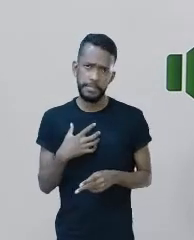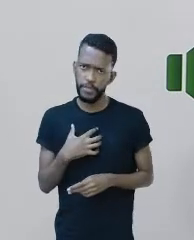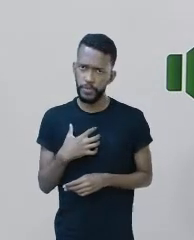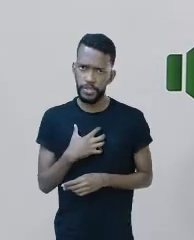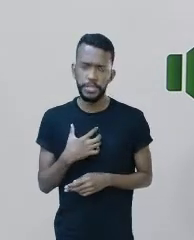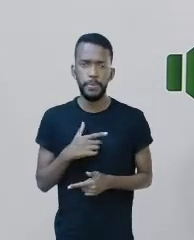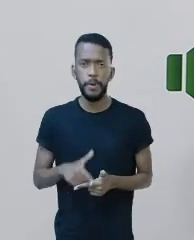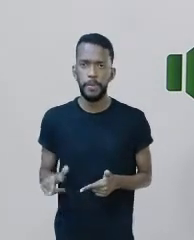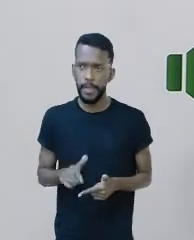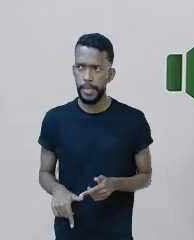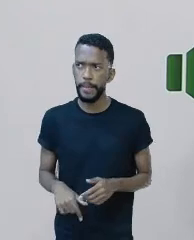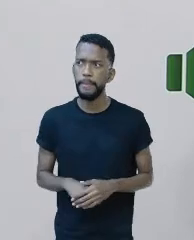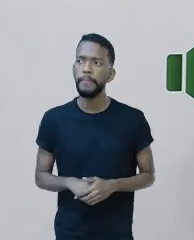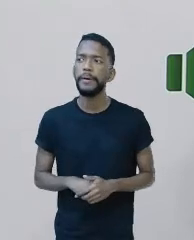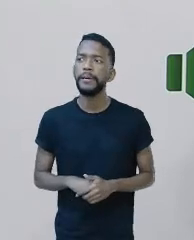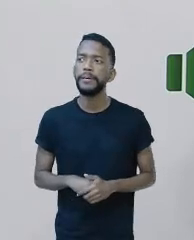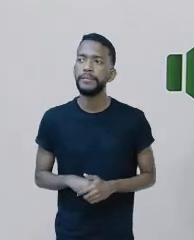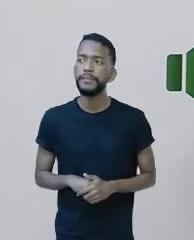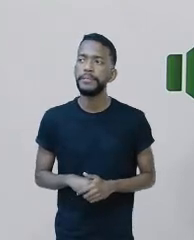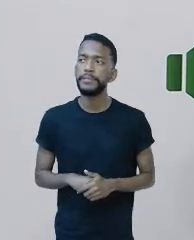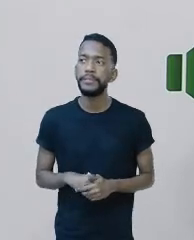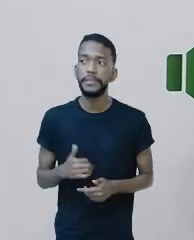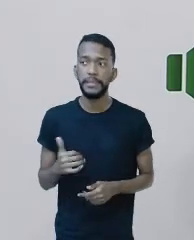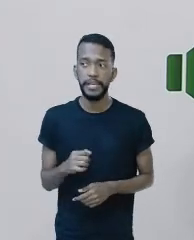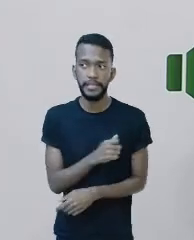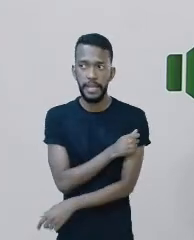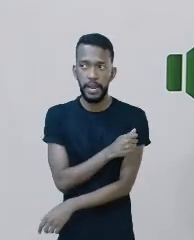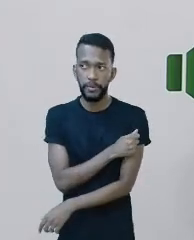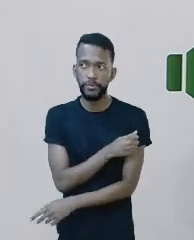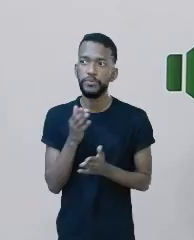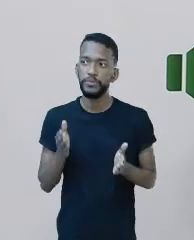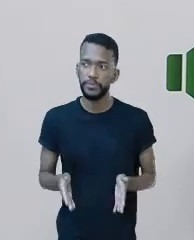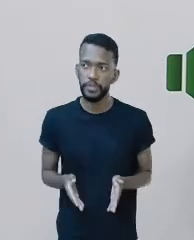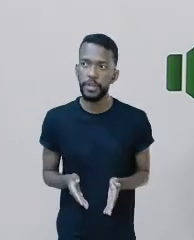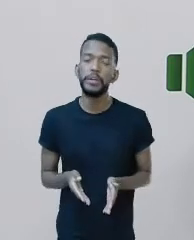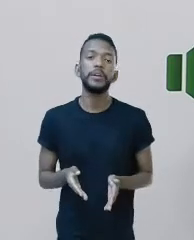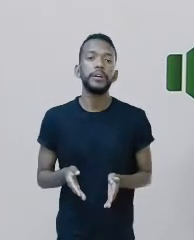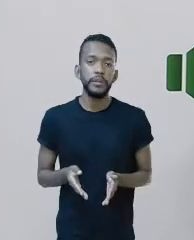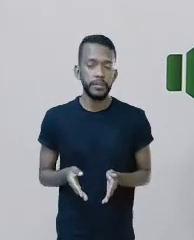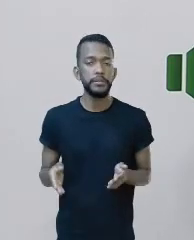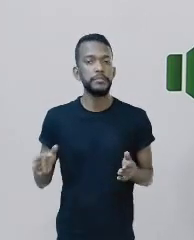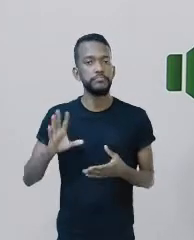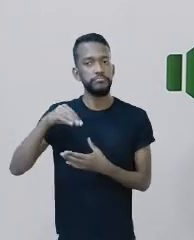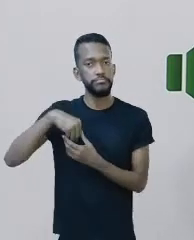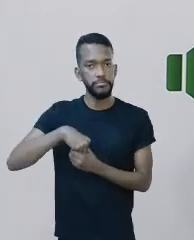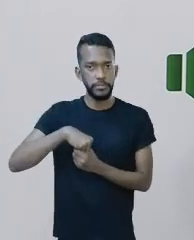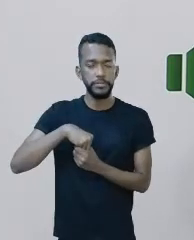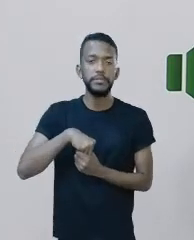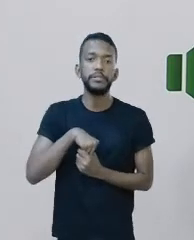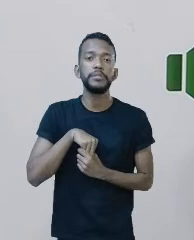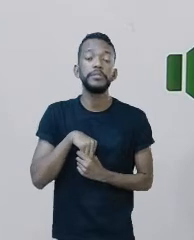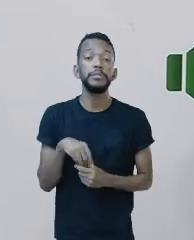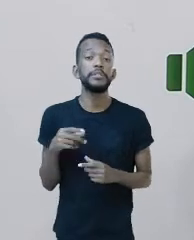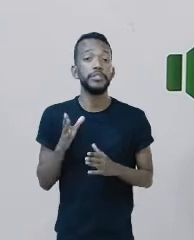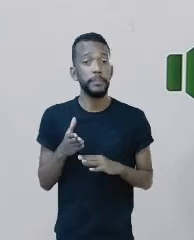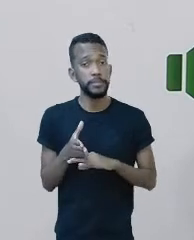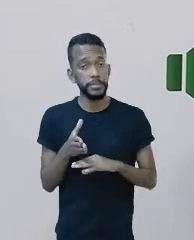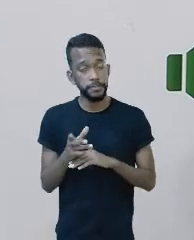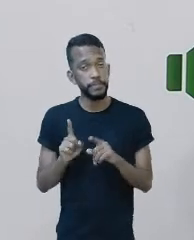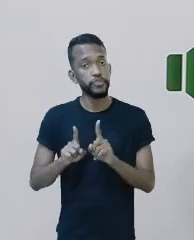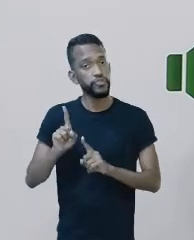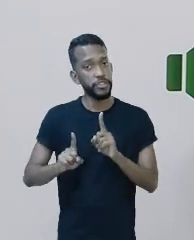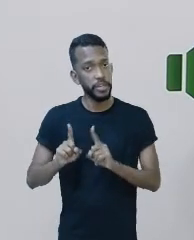situação, problema. 10 alunos de uma escola municipal do Recife participaram de